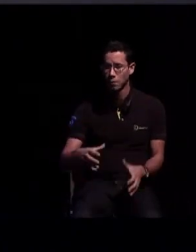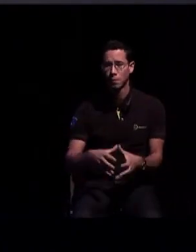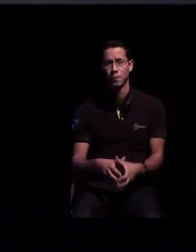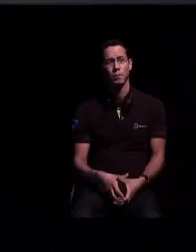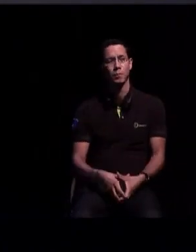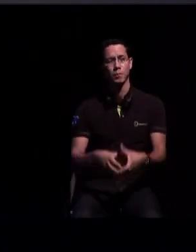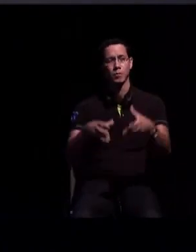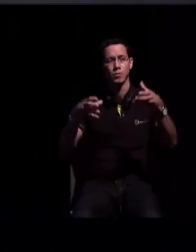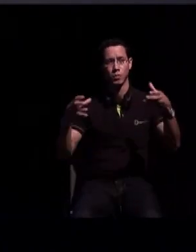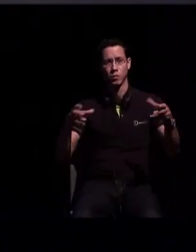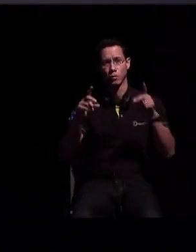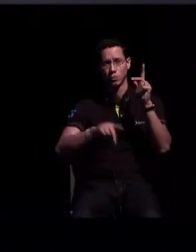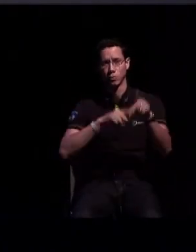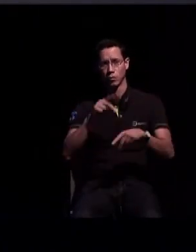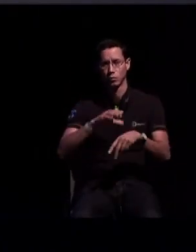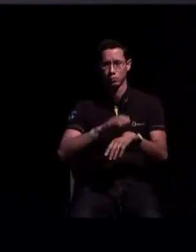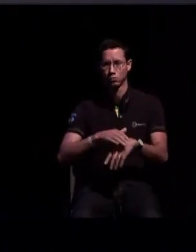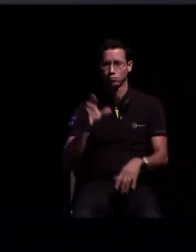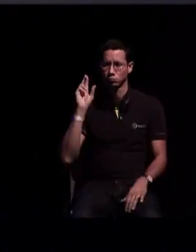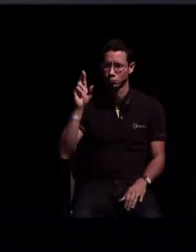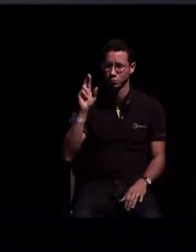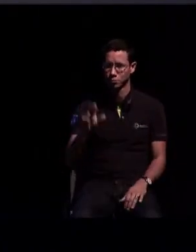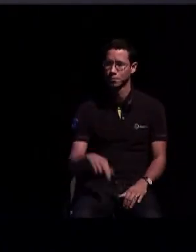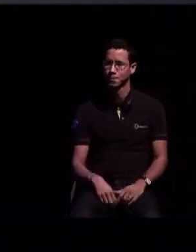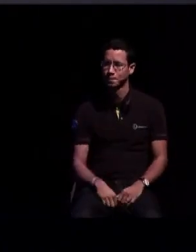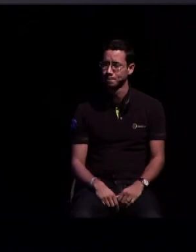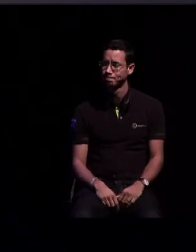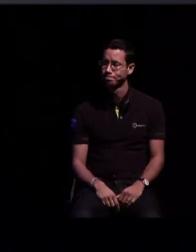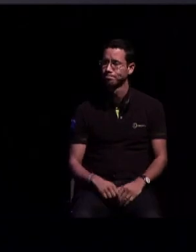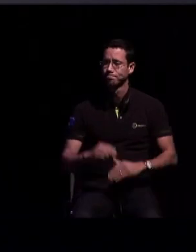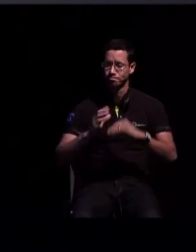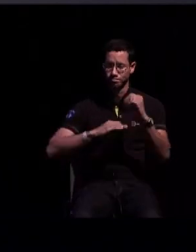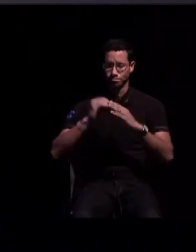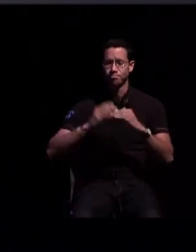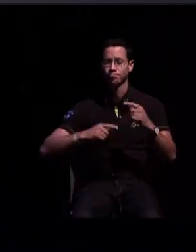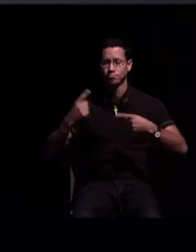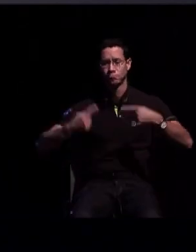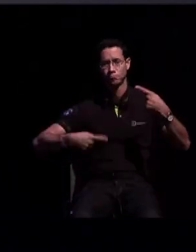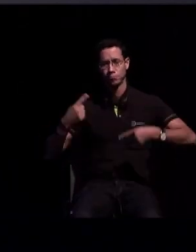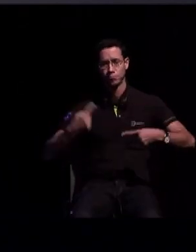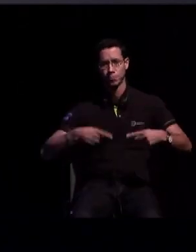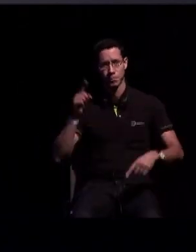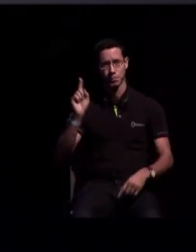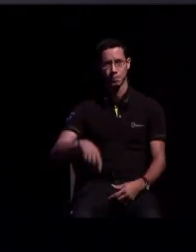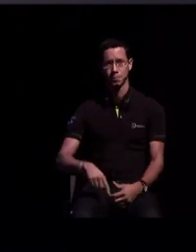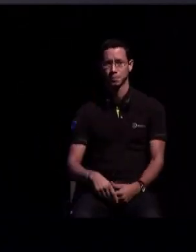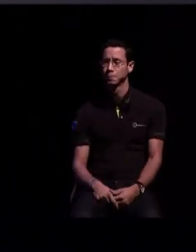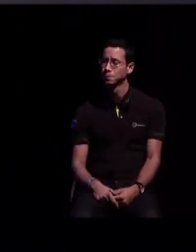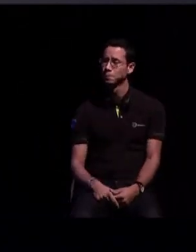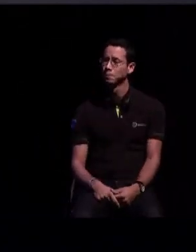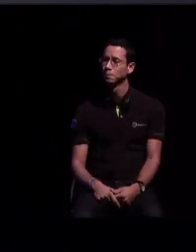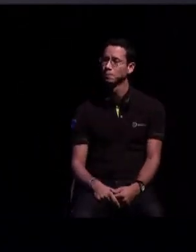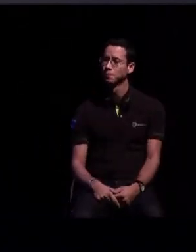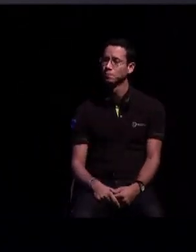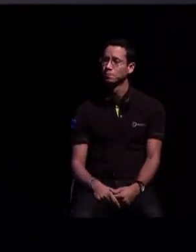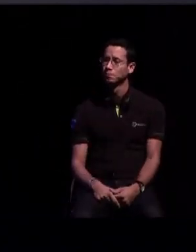maioria da população. Isso é uma tarefa política. Né? E eu acho que é um